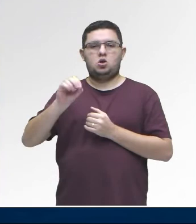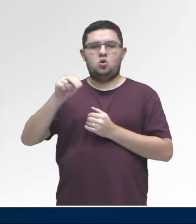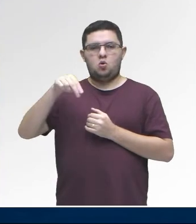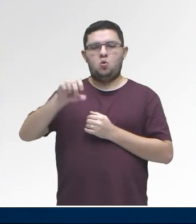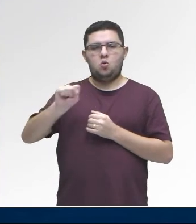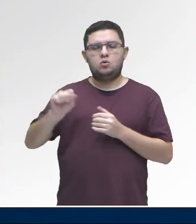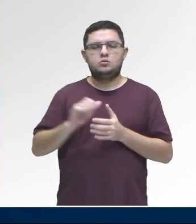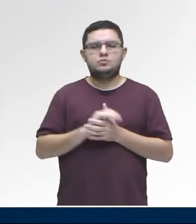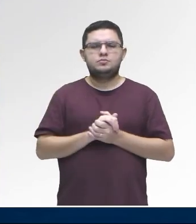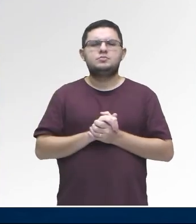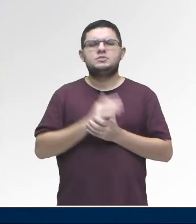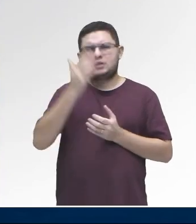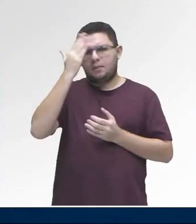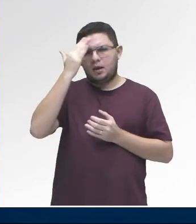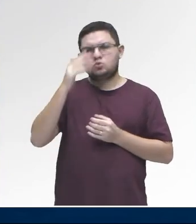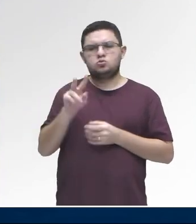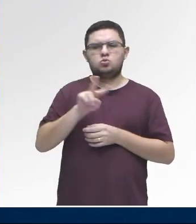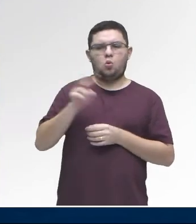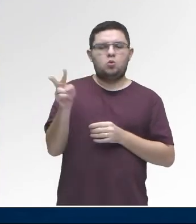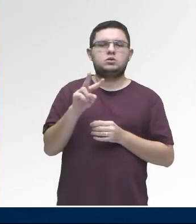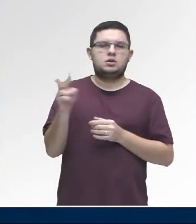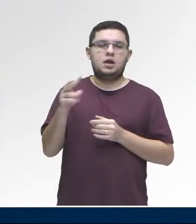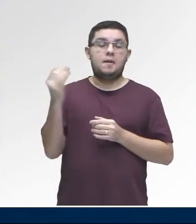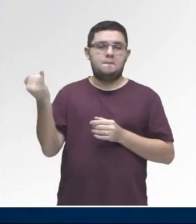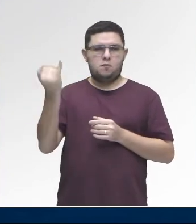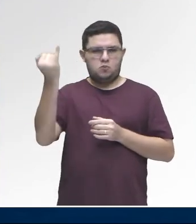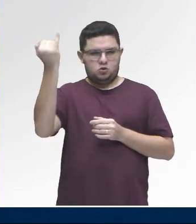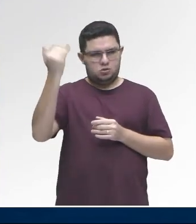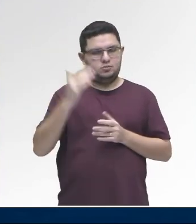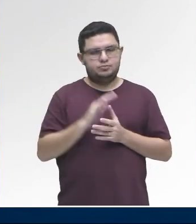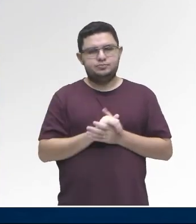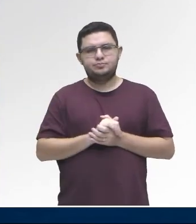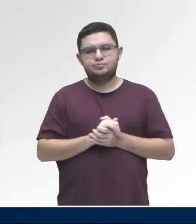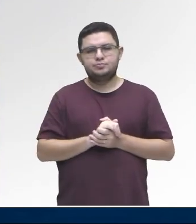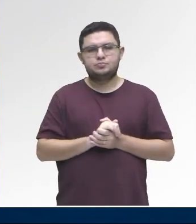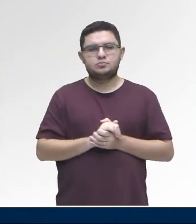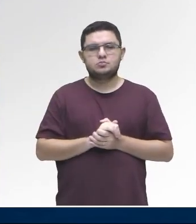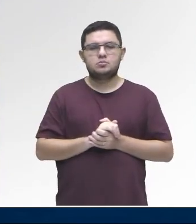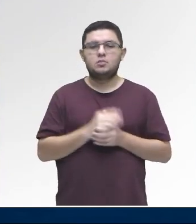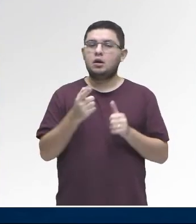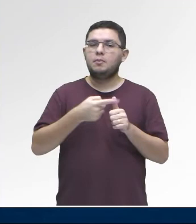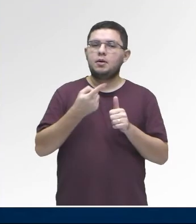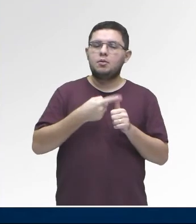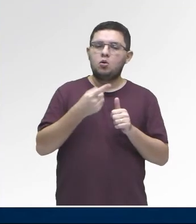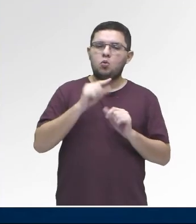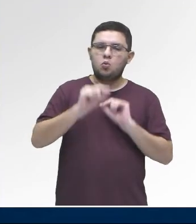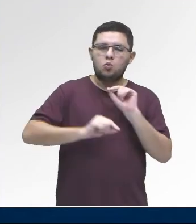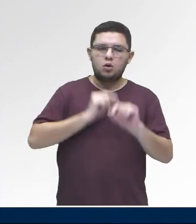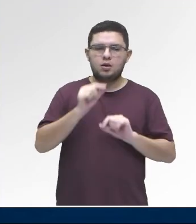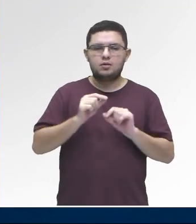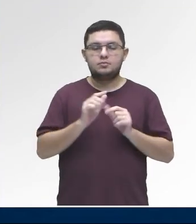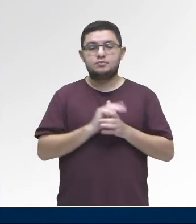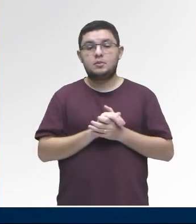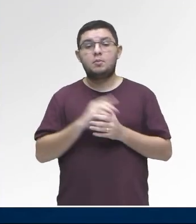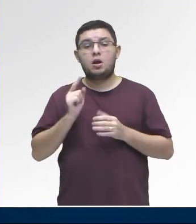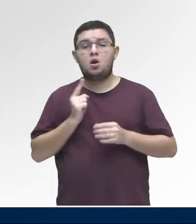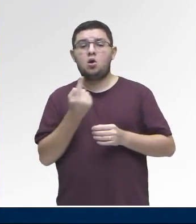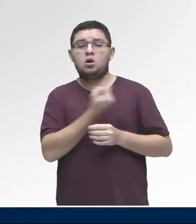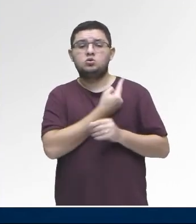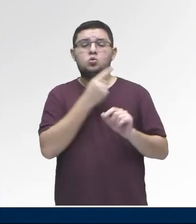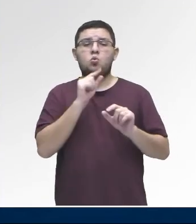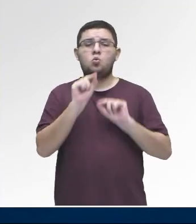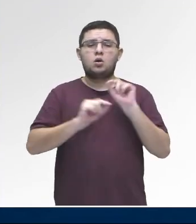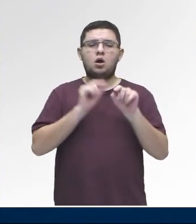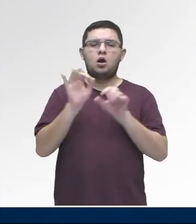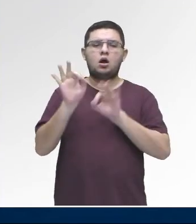Saber esses dois fenômenos, eles são importantes, né? Primeiro, para a gente poder